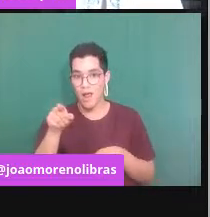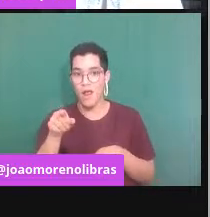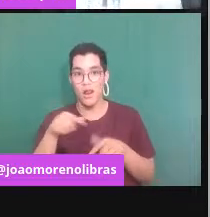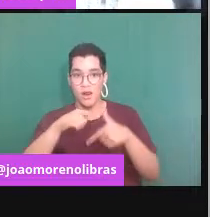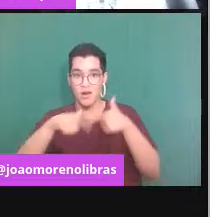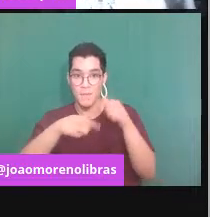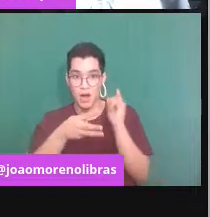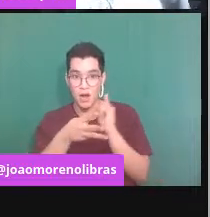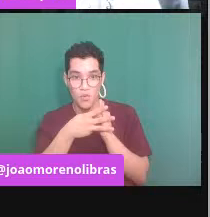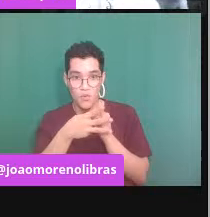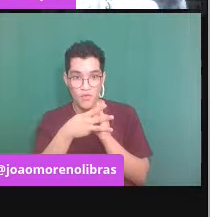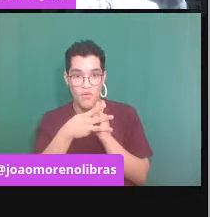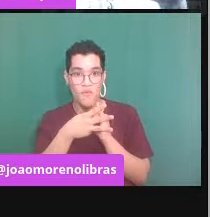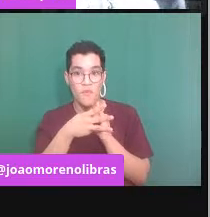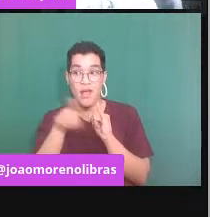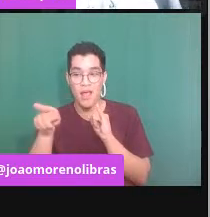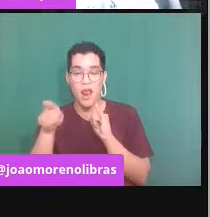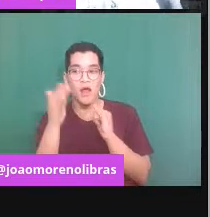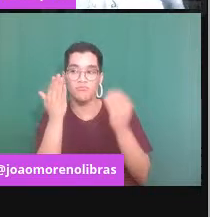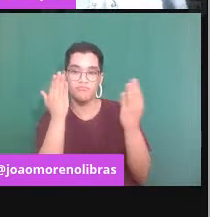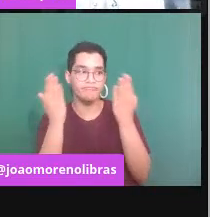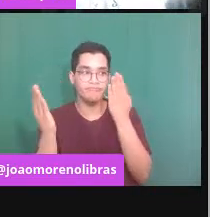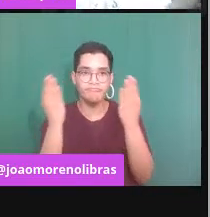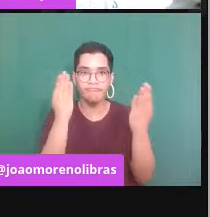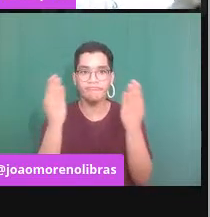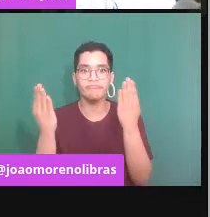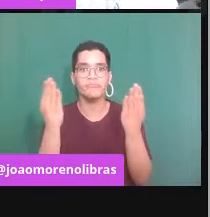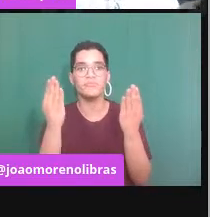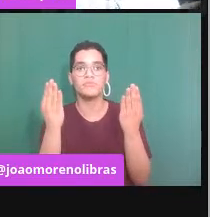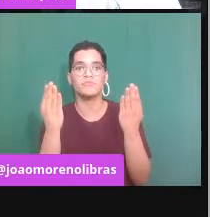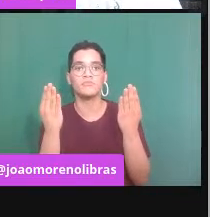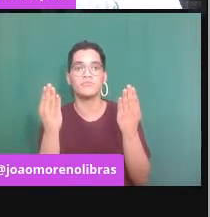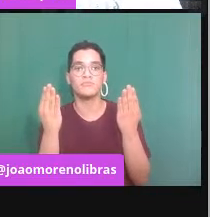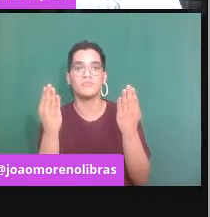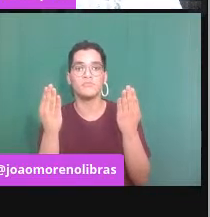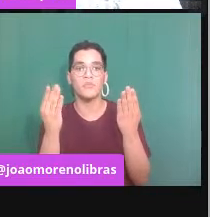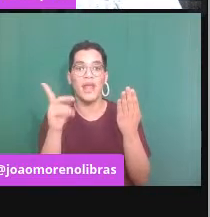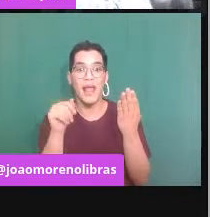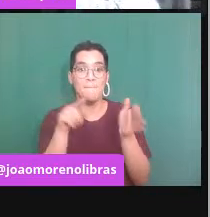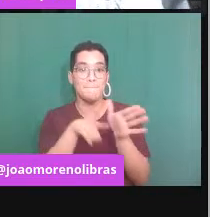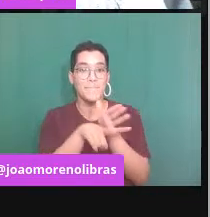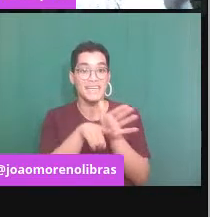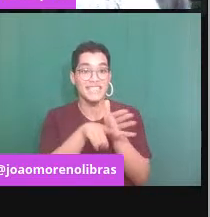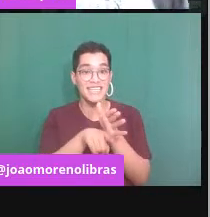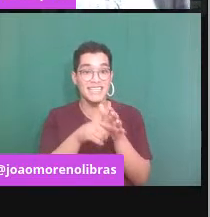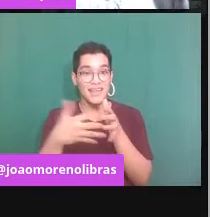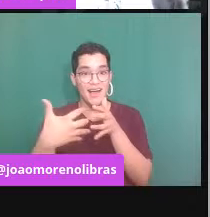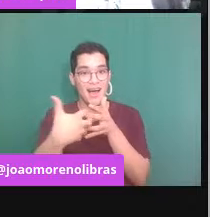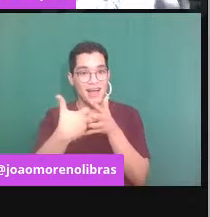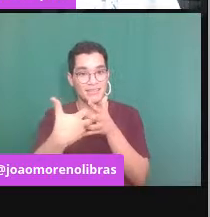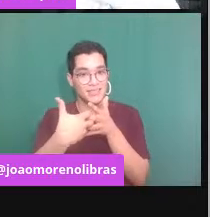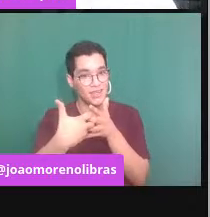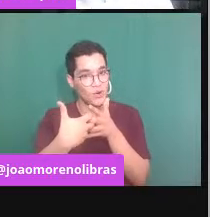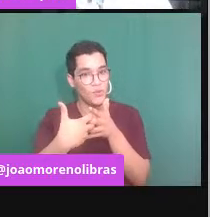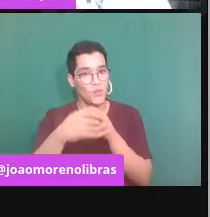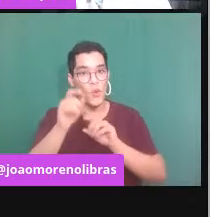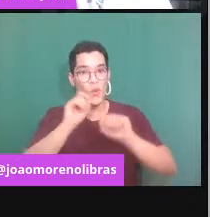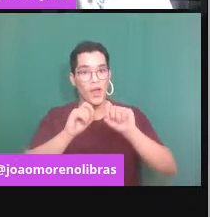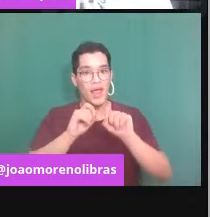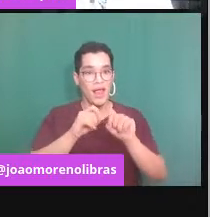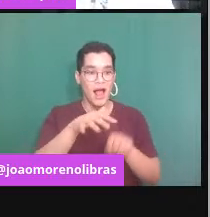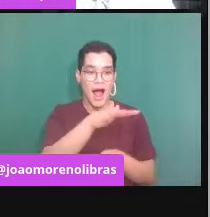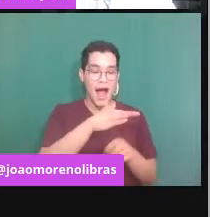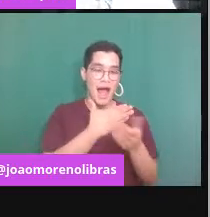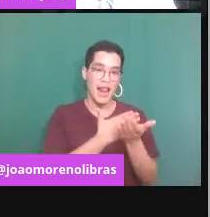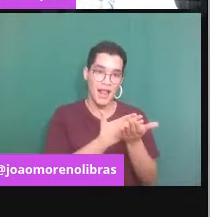comparar, ela comparou, né? Ela acabou trabalhando com a pesquisação, ela comparou um estágio inicial com o